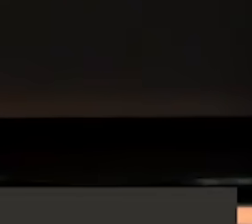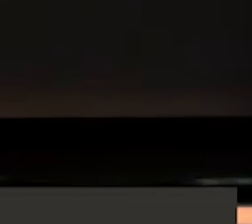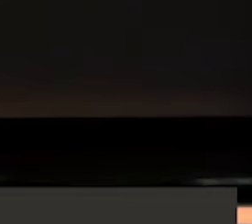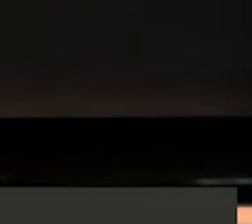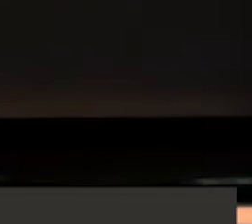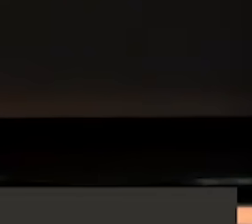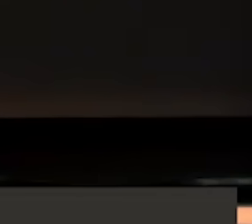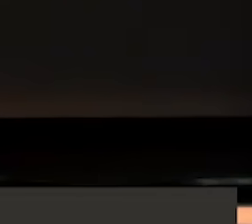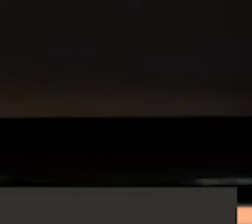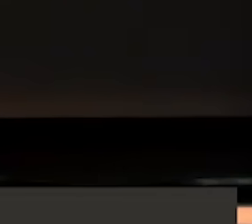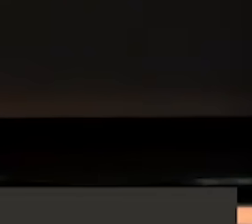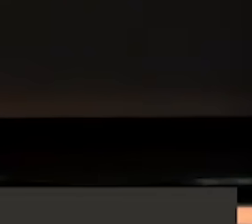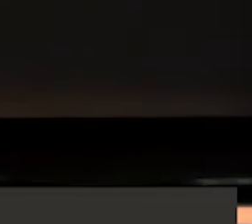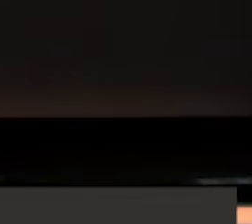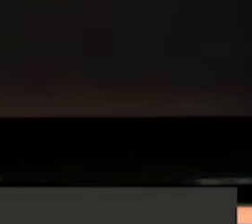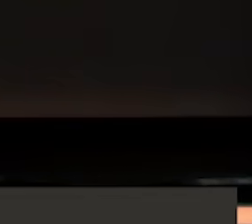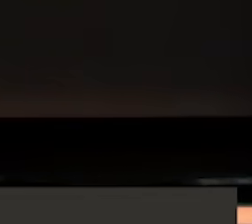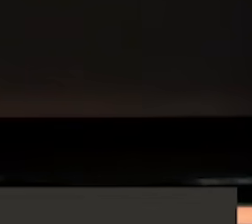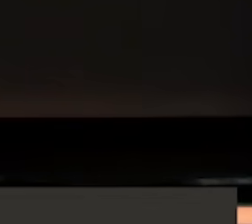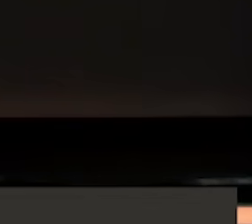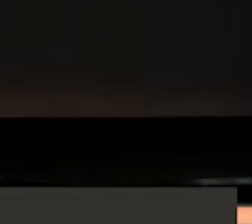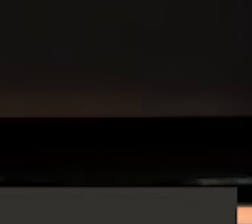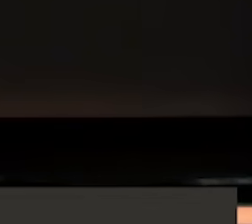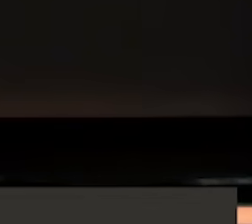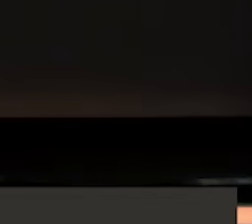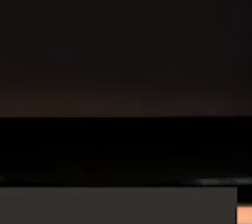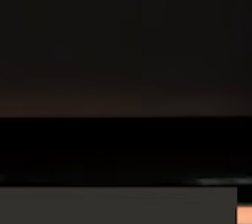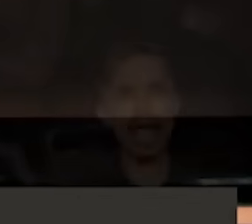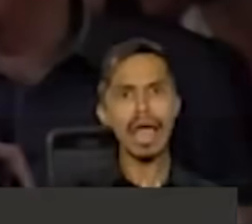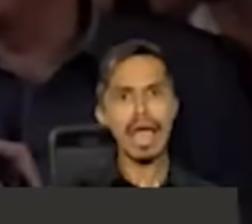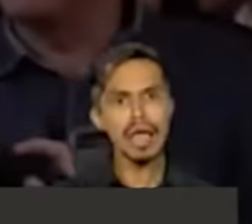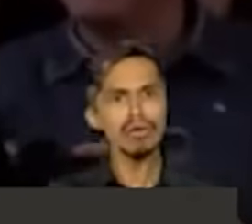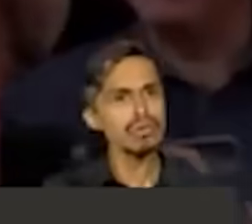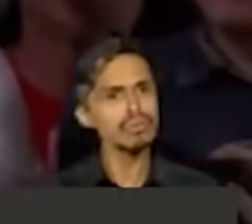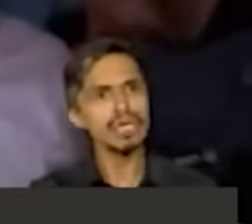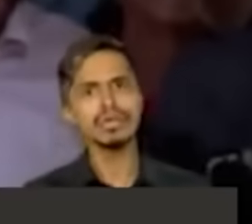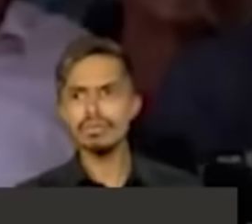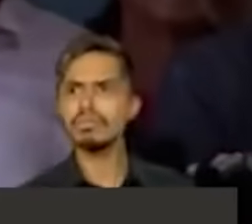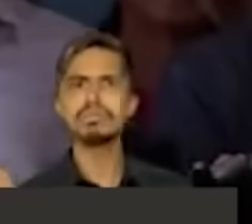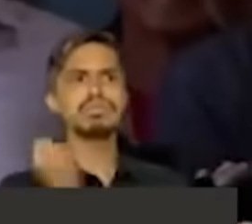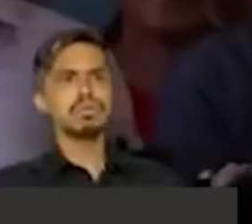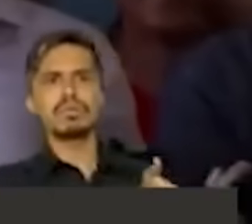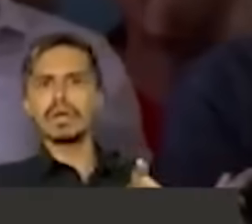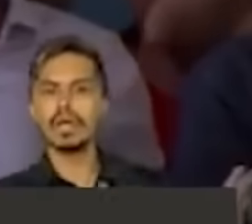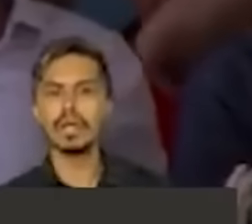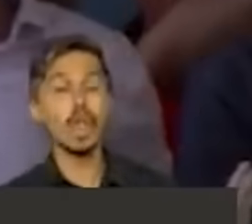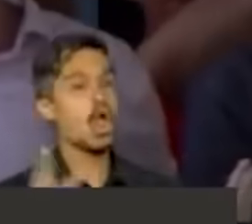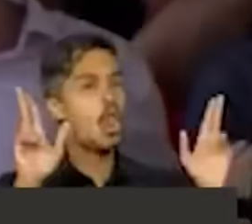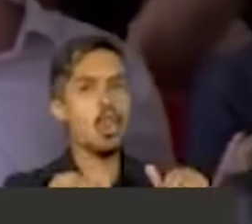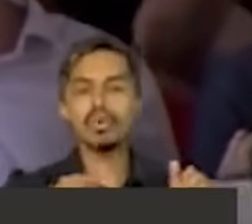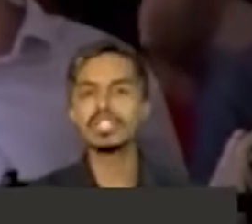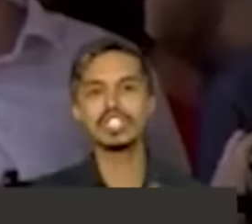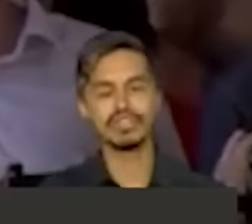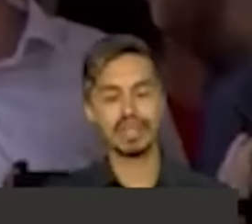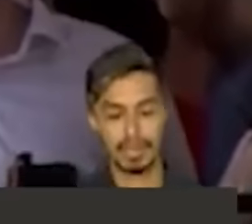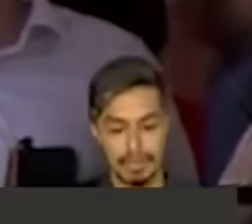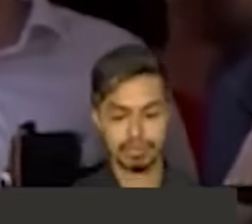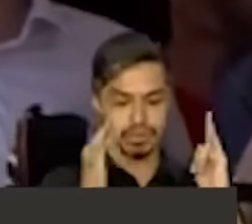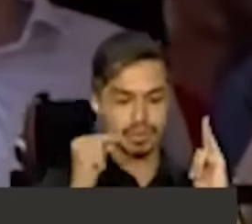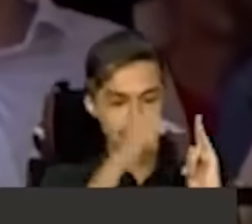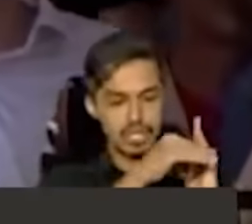Guarujá, apesar de ter sido fotografado no local. Eu nunca tive apartamento com varanda,